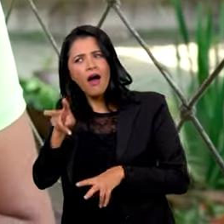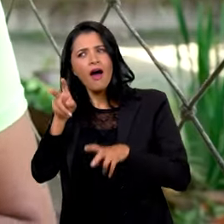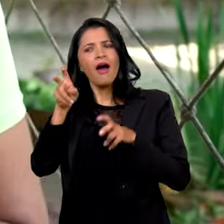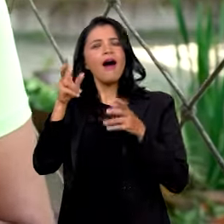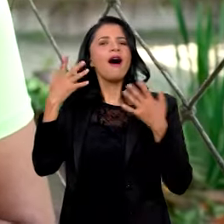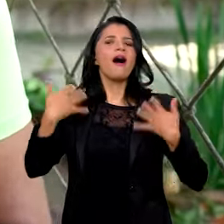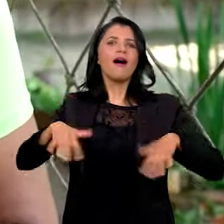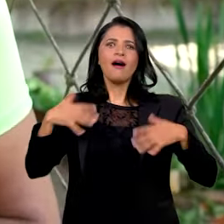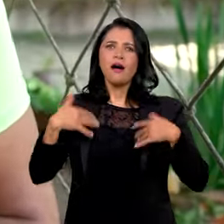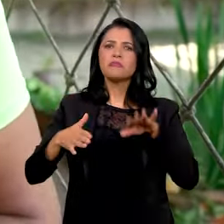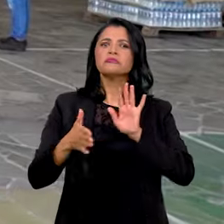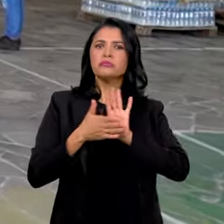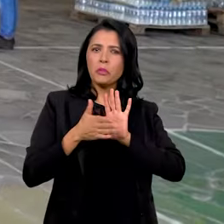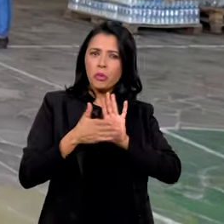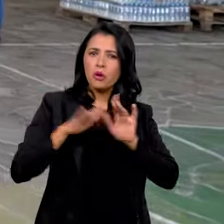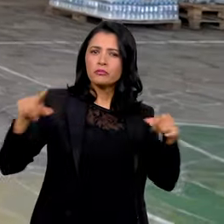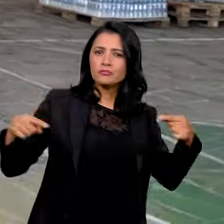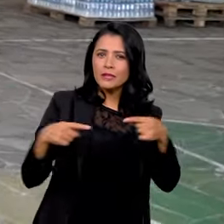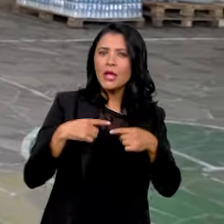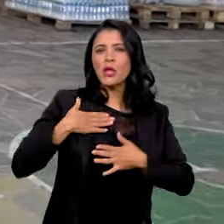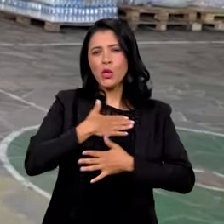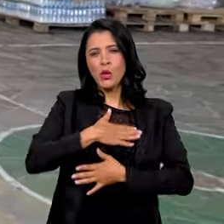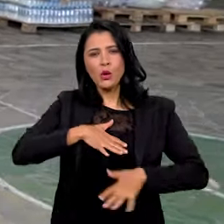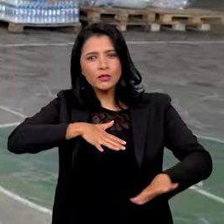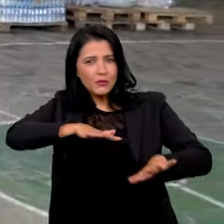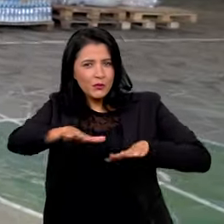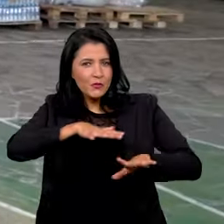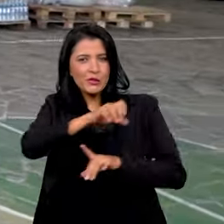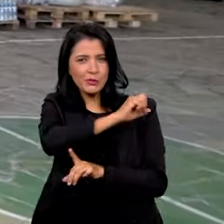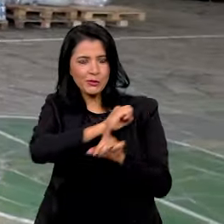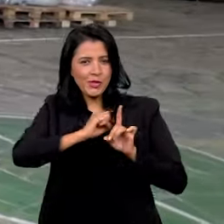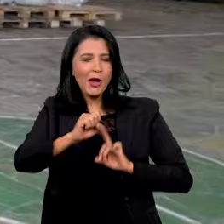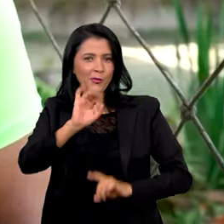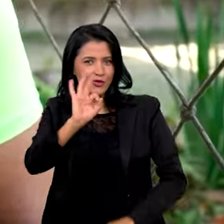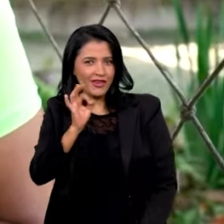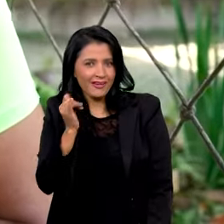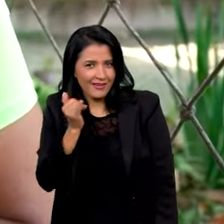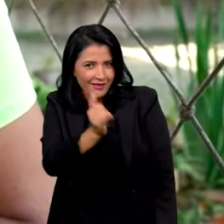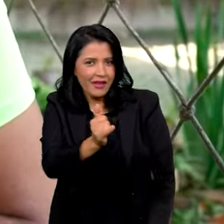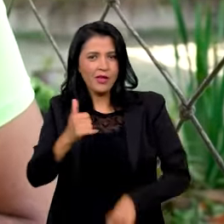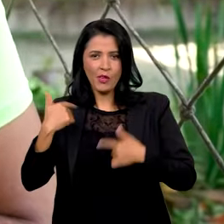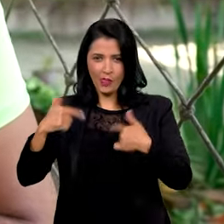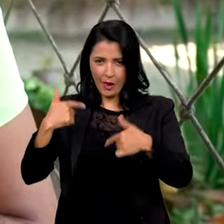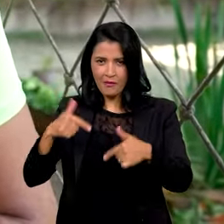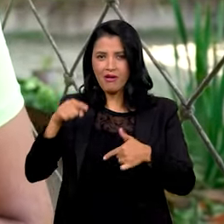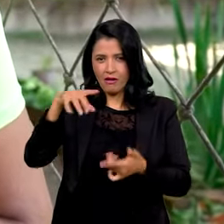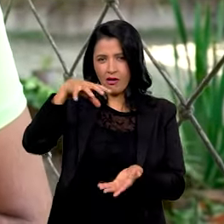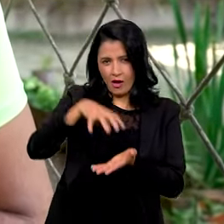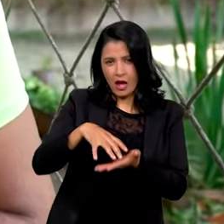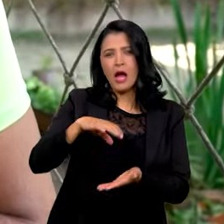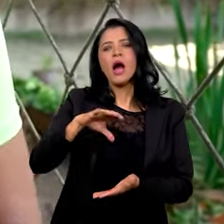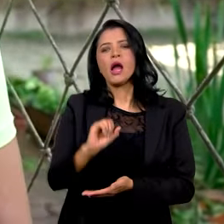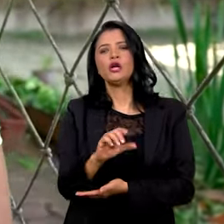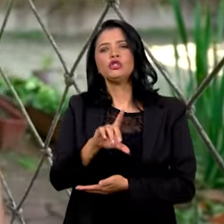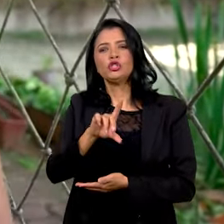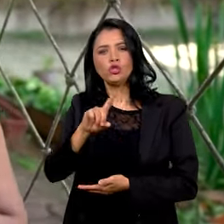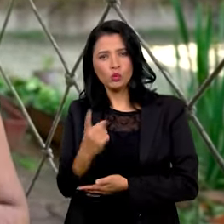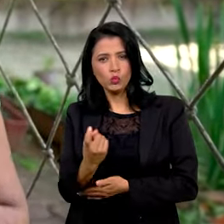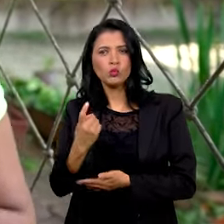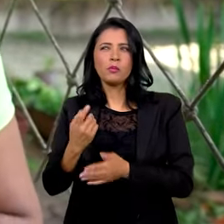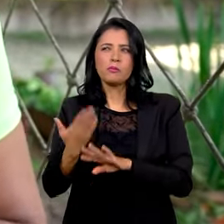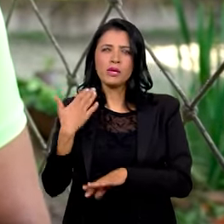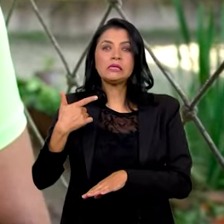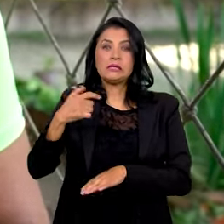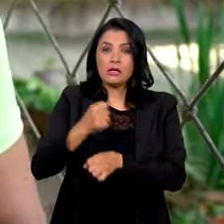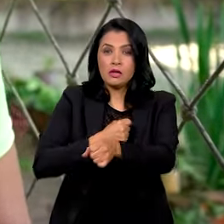como dos meus propósitos porque eu gosto muito desse movimento social como eu disse eu trabalho no C único há mais de 7 anos é para